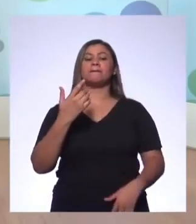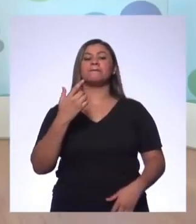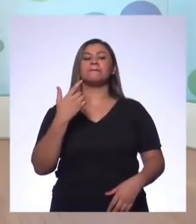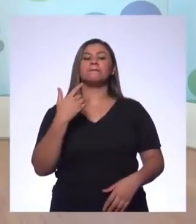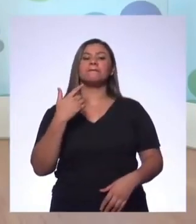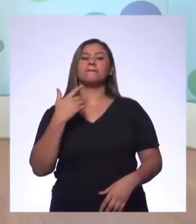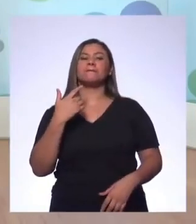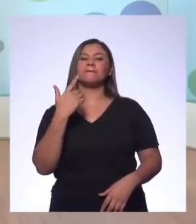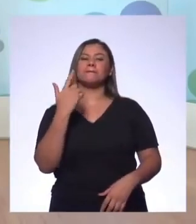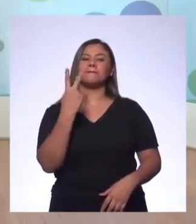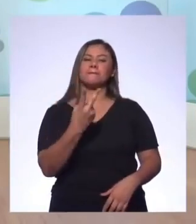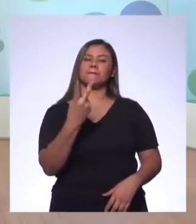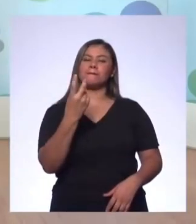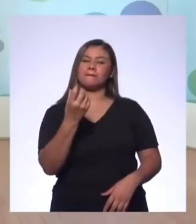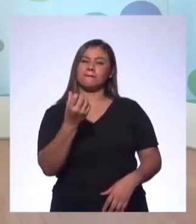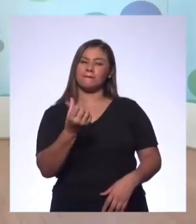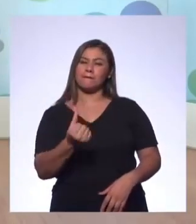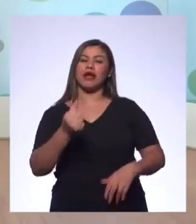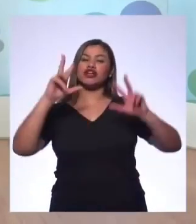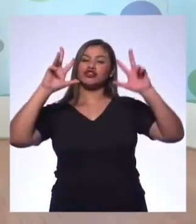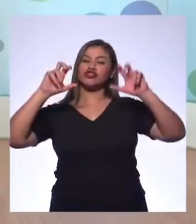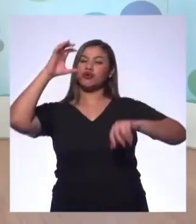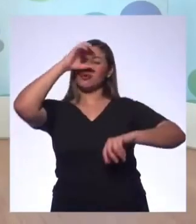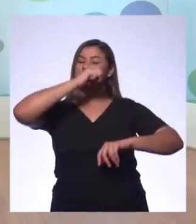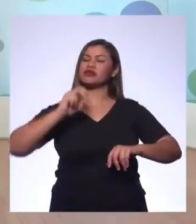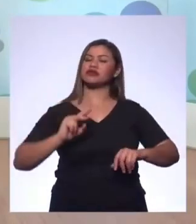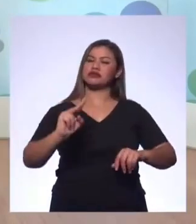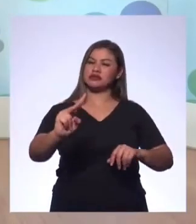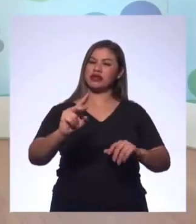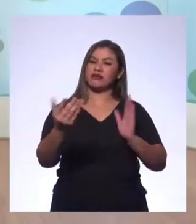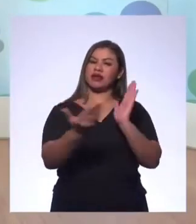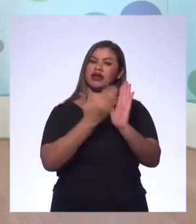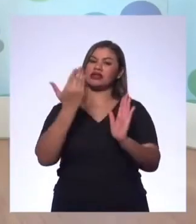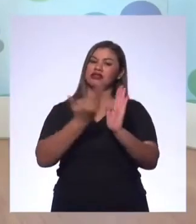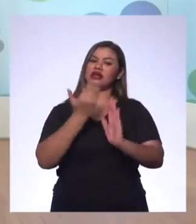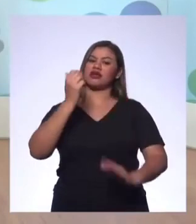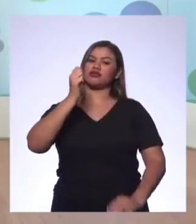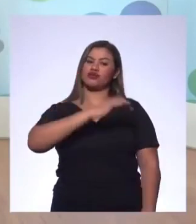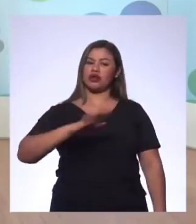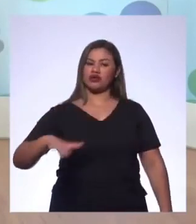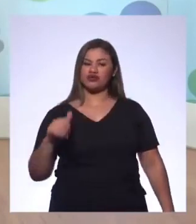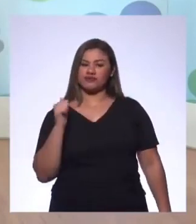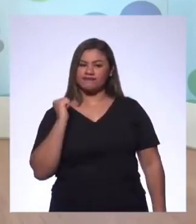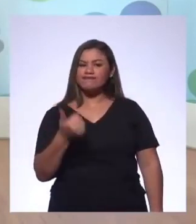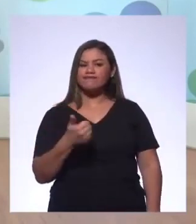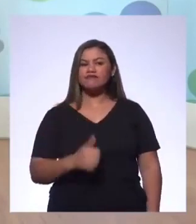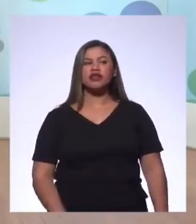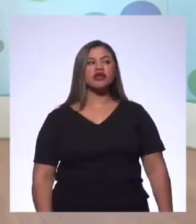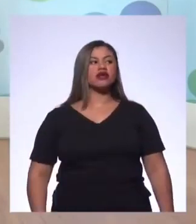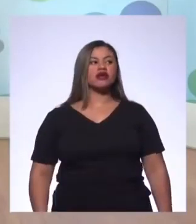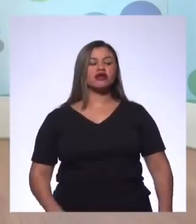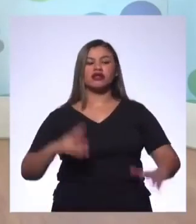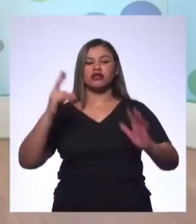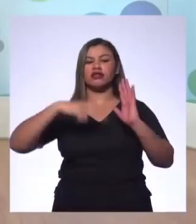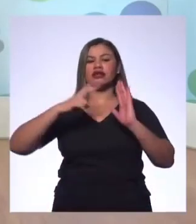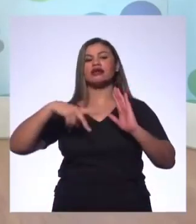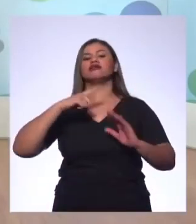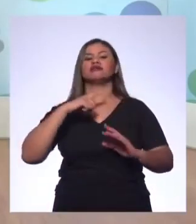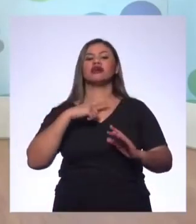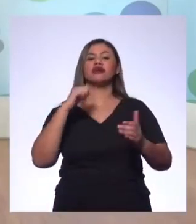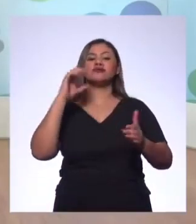É 26 do Aprender Sempre, caderno do aluno, tá? O que a gente vai ler agora. É um